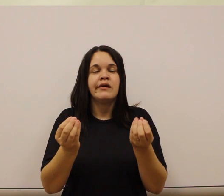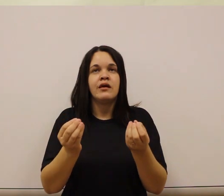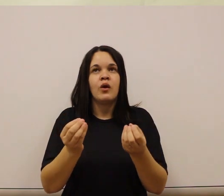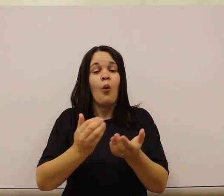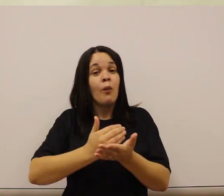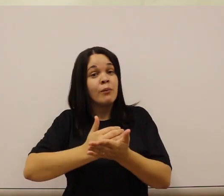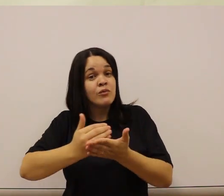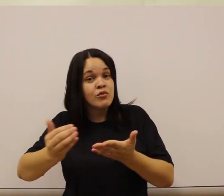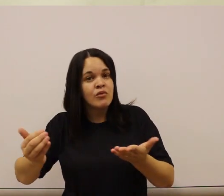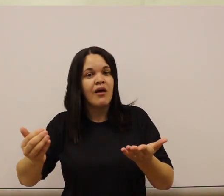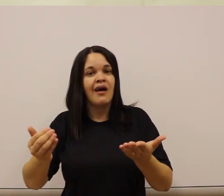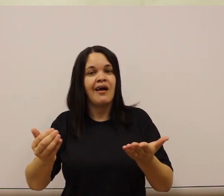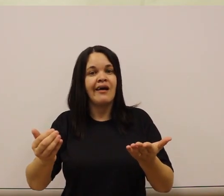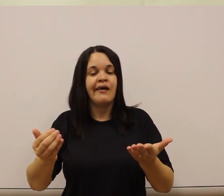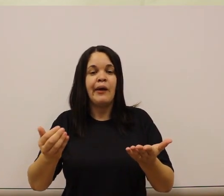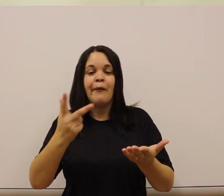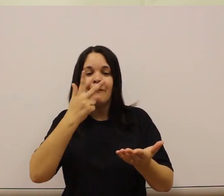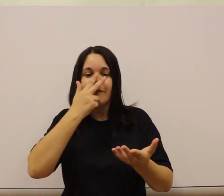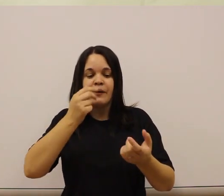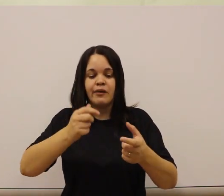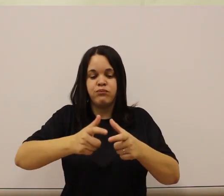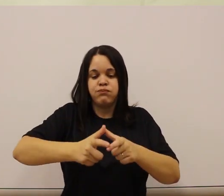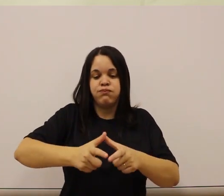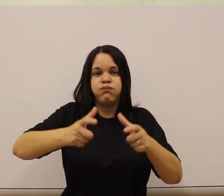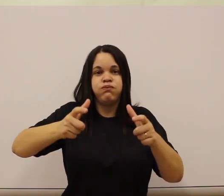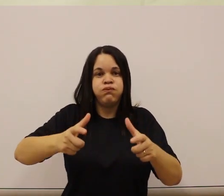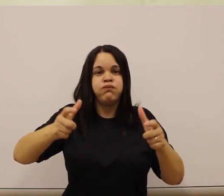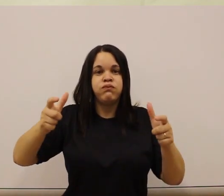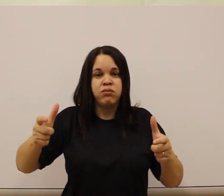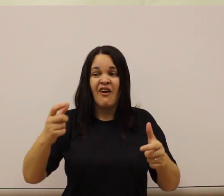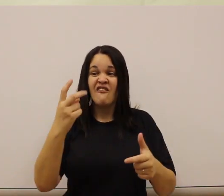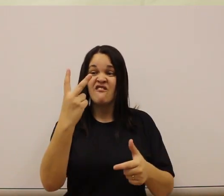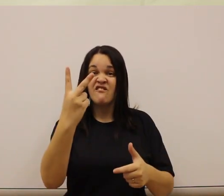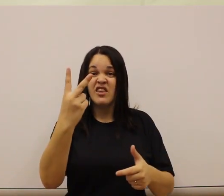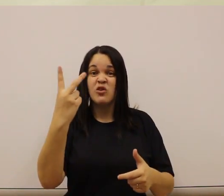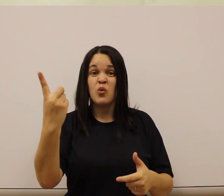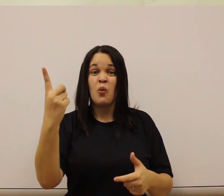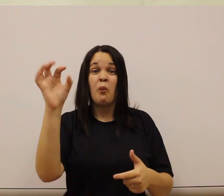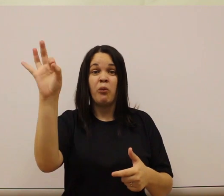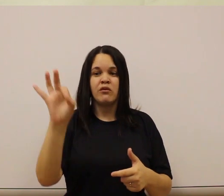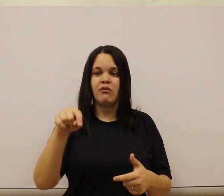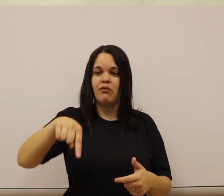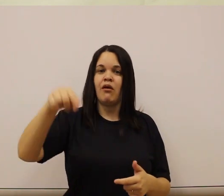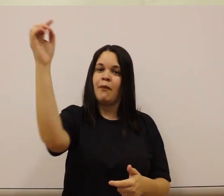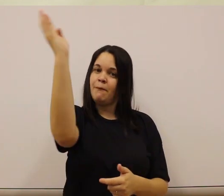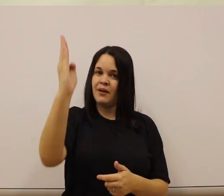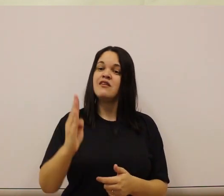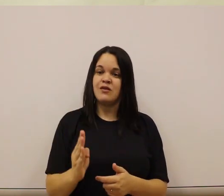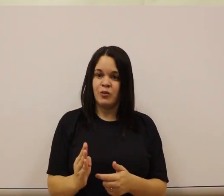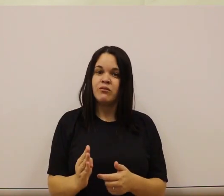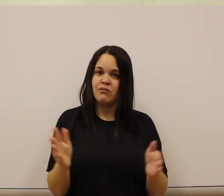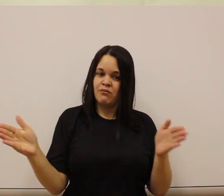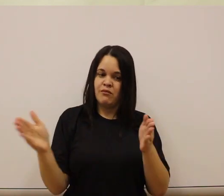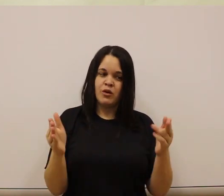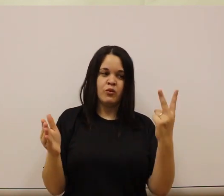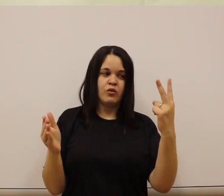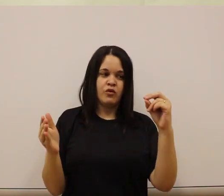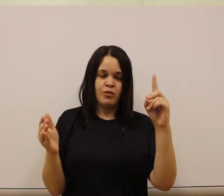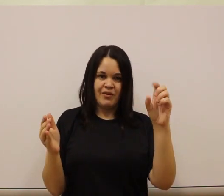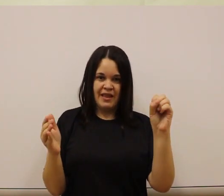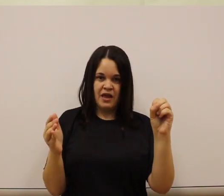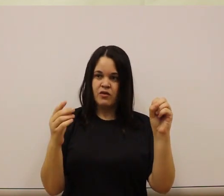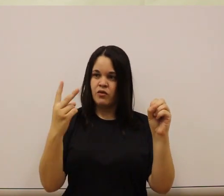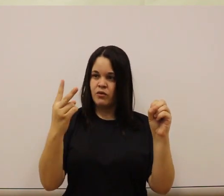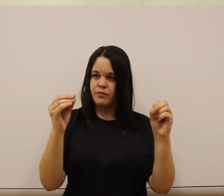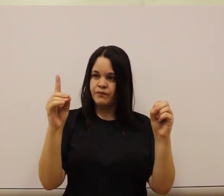um aumento de 21% dos casos no Brasil, entre 2010 e 2018. Por